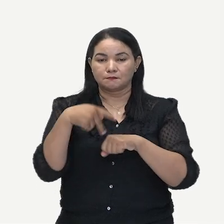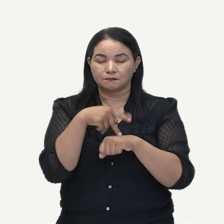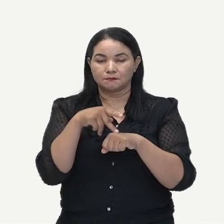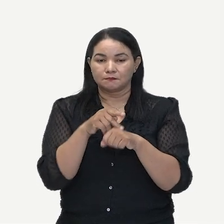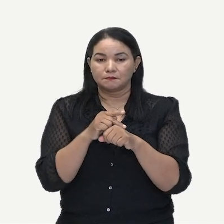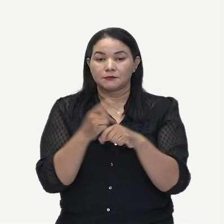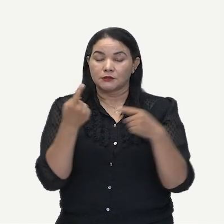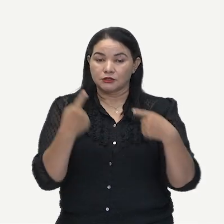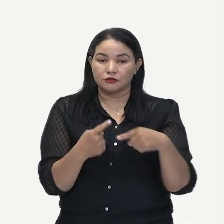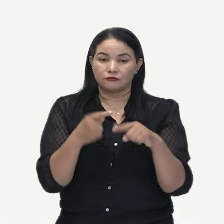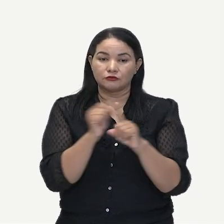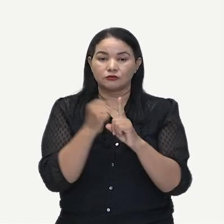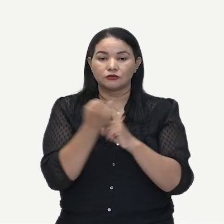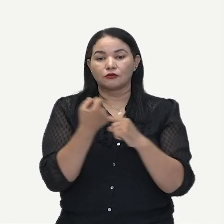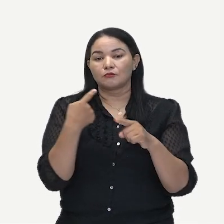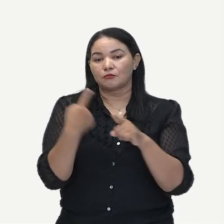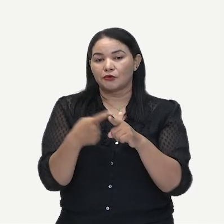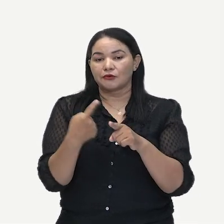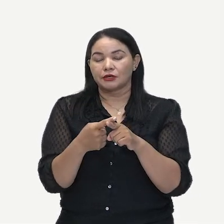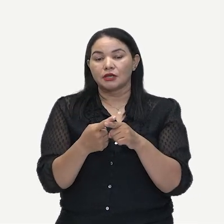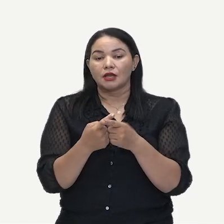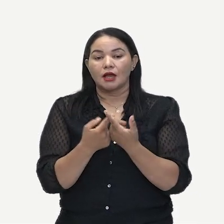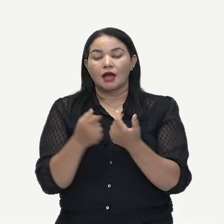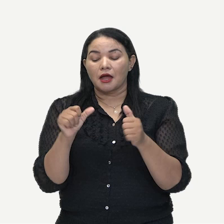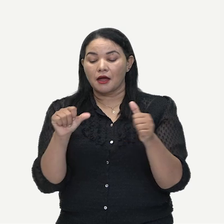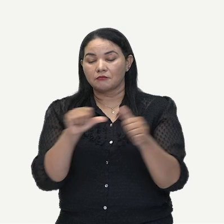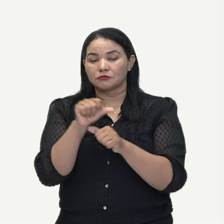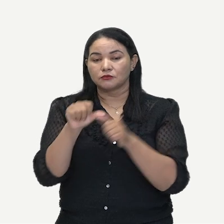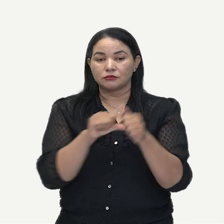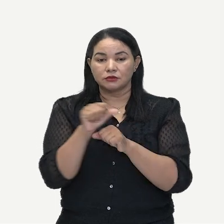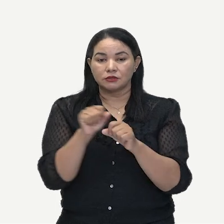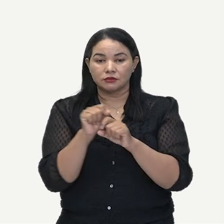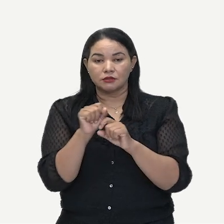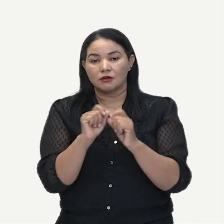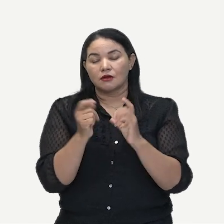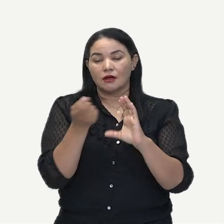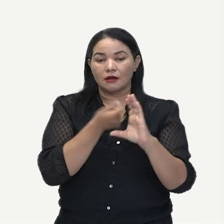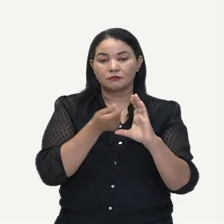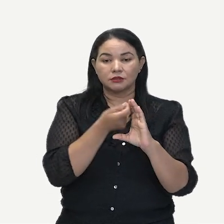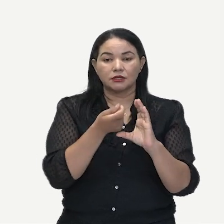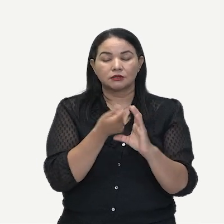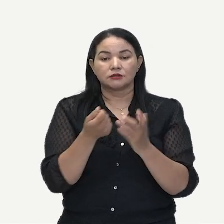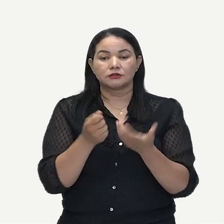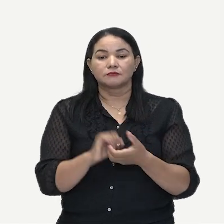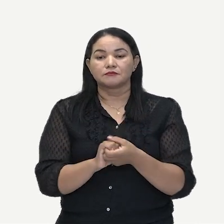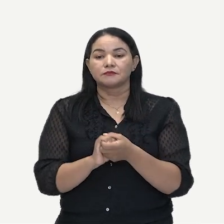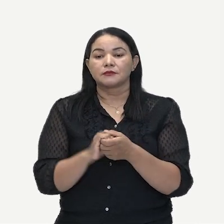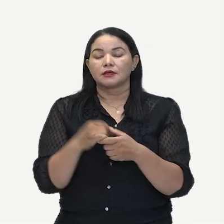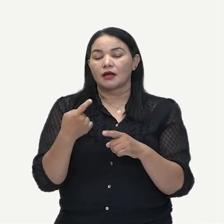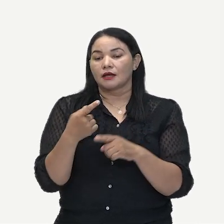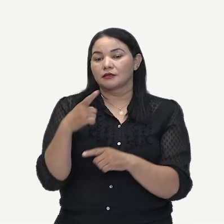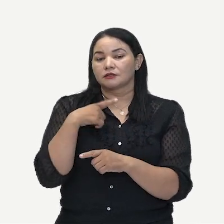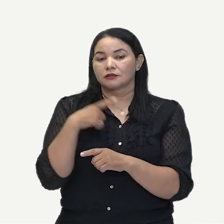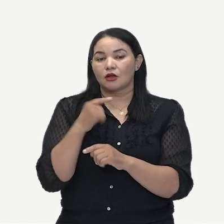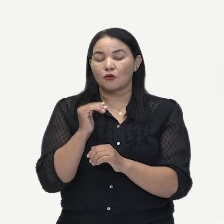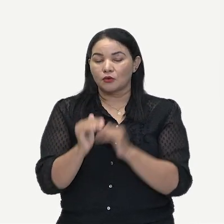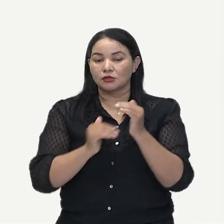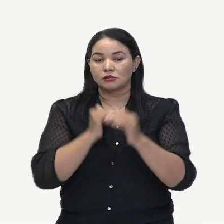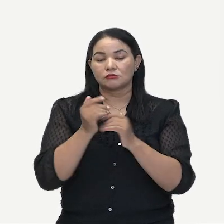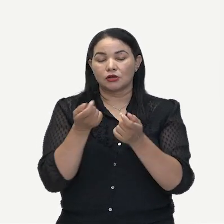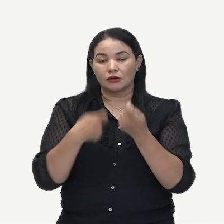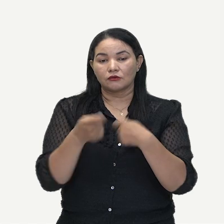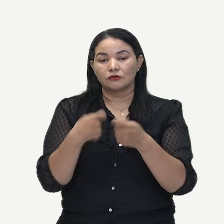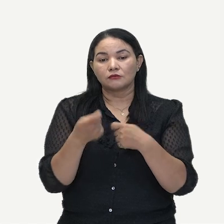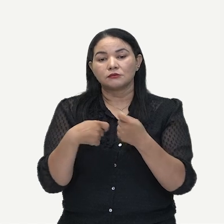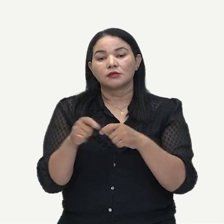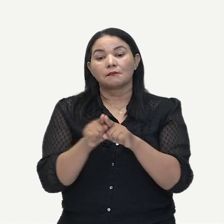sociais justamente porque são países de transição para o capitalismo. Então, o capitalismo trouxe sim esse crescimento